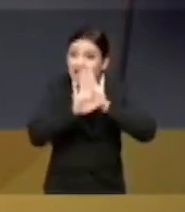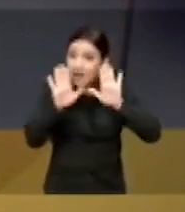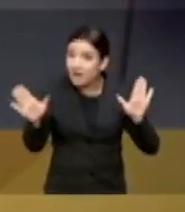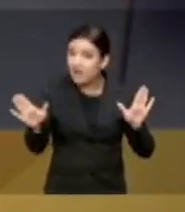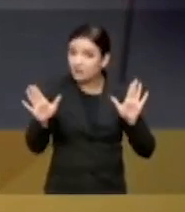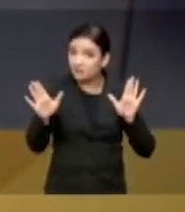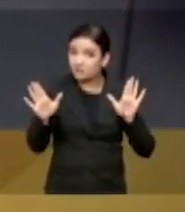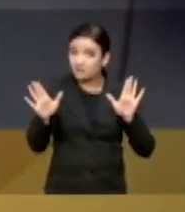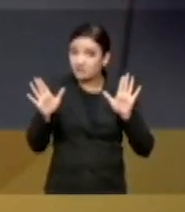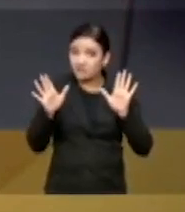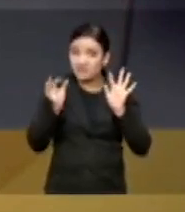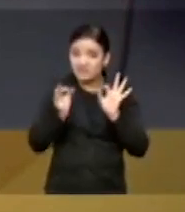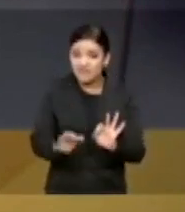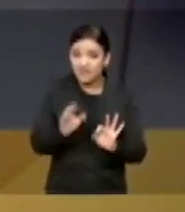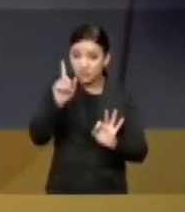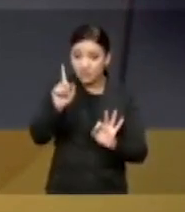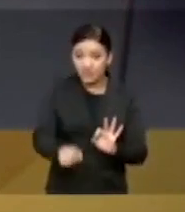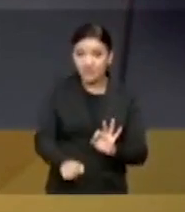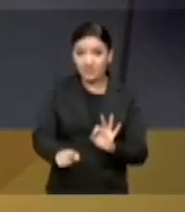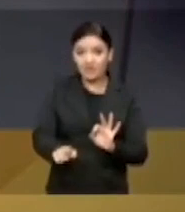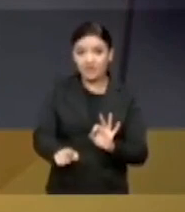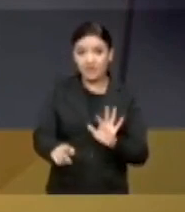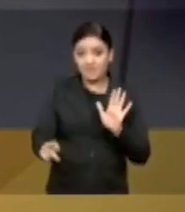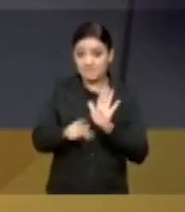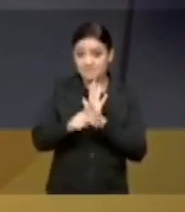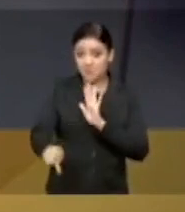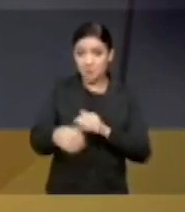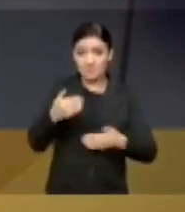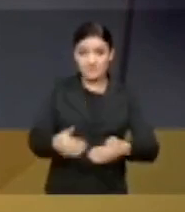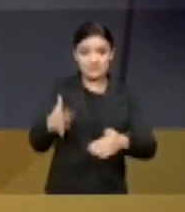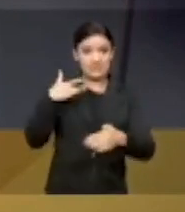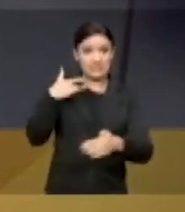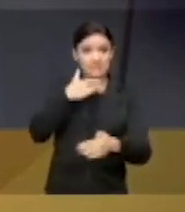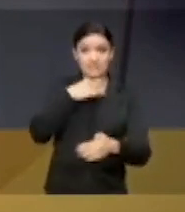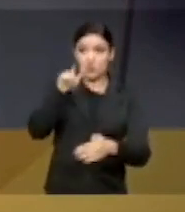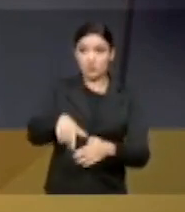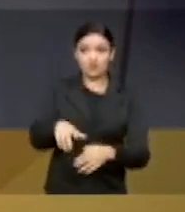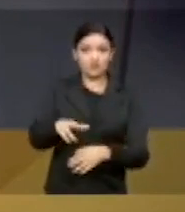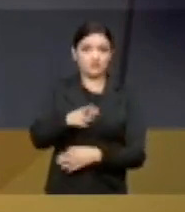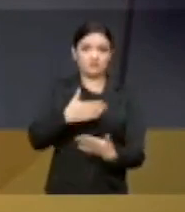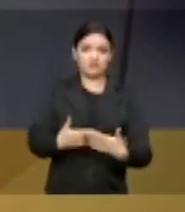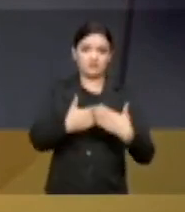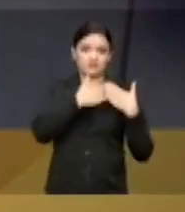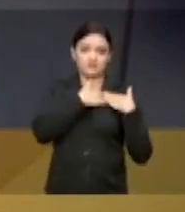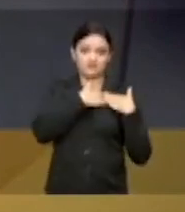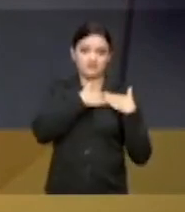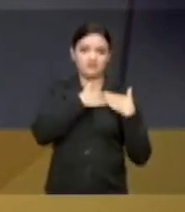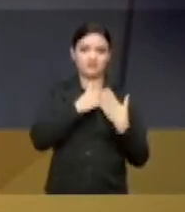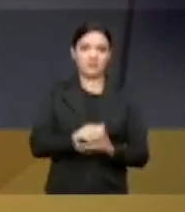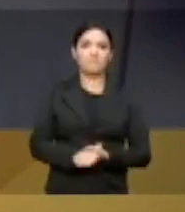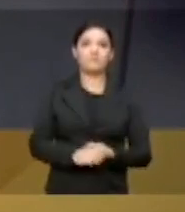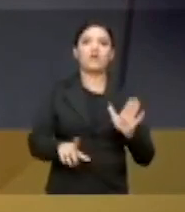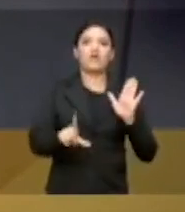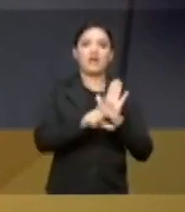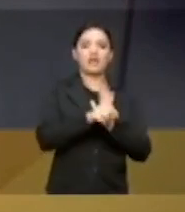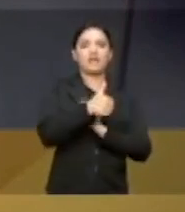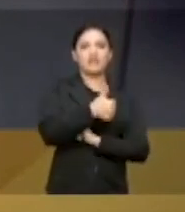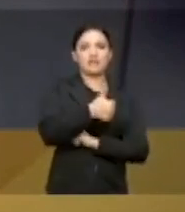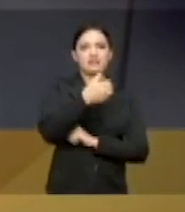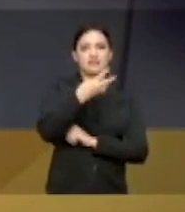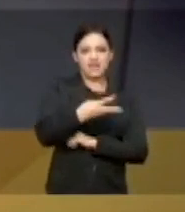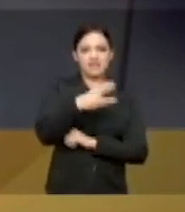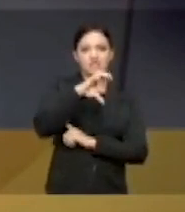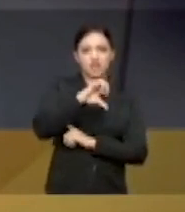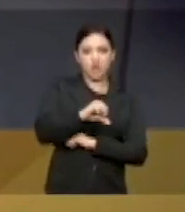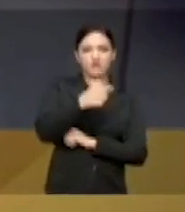explícita ao Ministério da Saúde. A Lei 13.979 morre daqui a 15 anos. Desculpem, a Lei 13.979